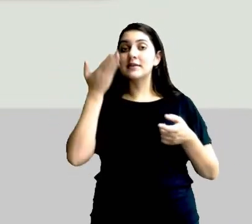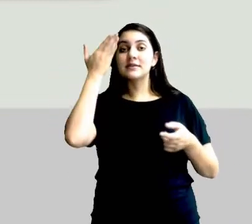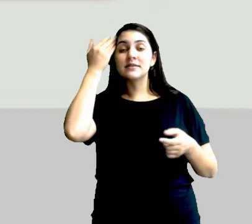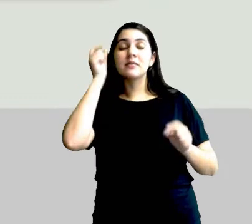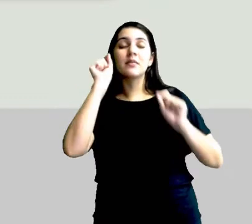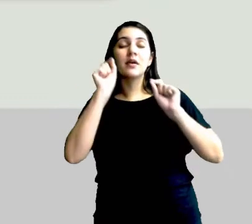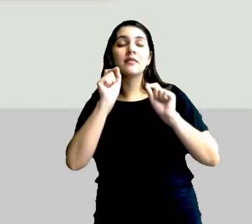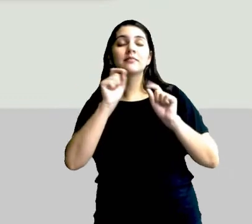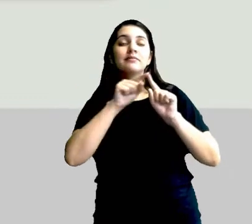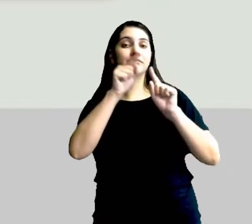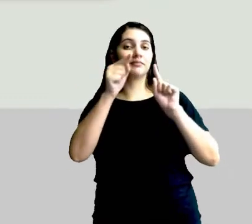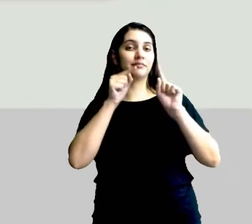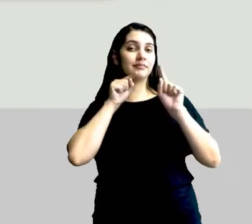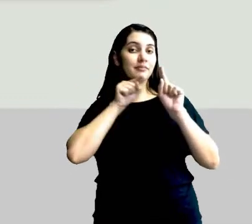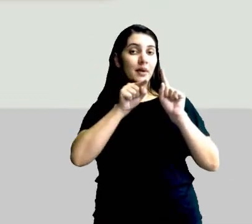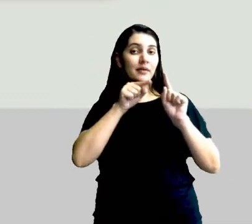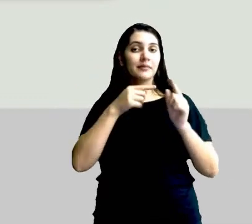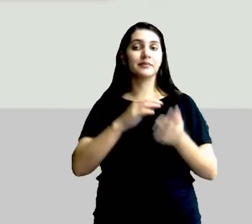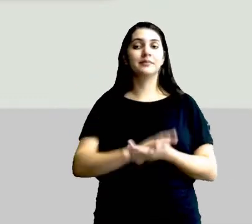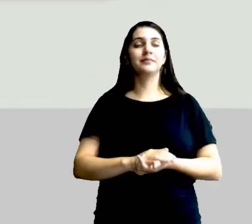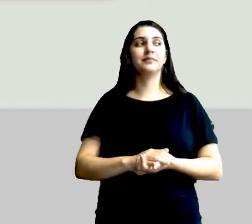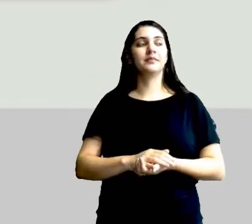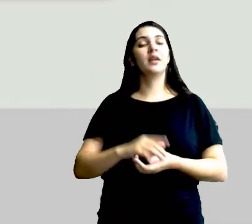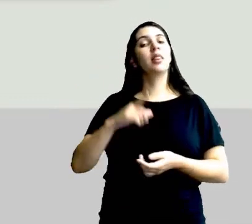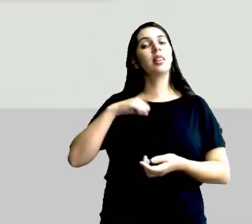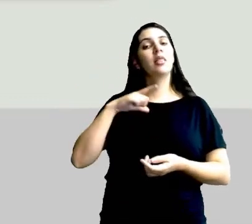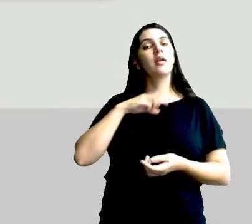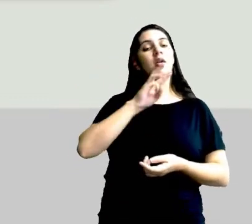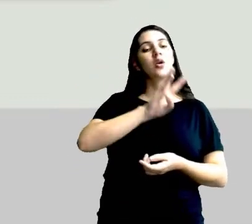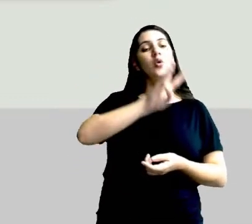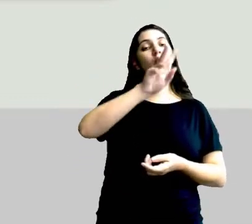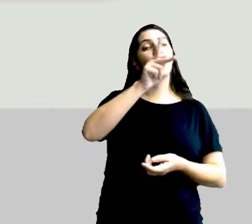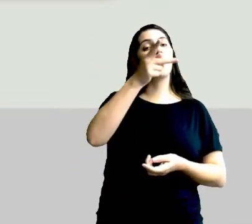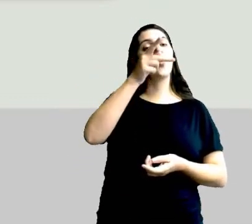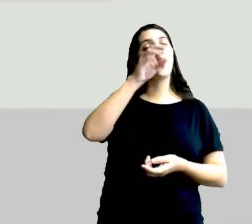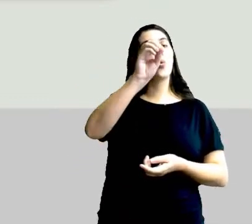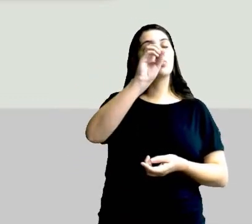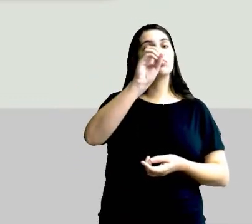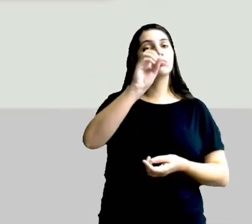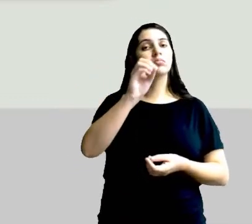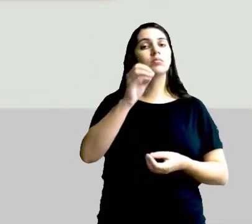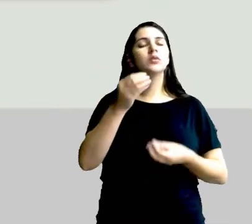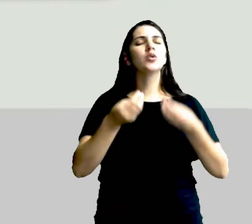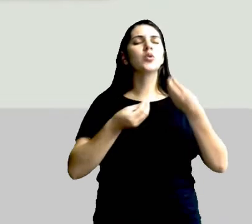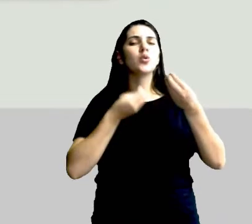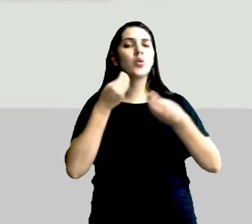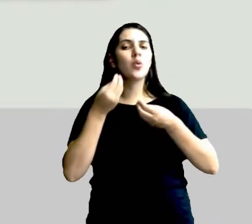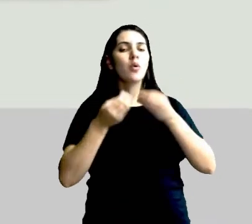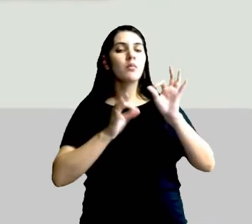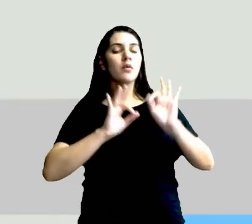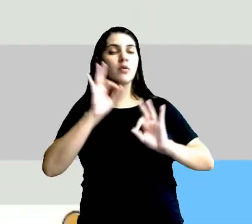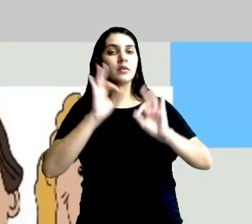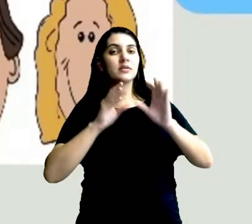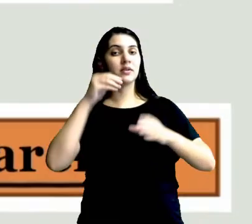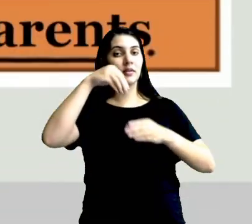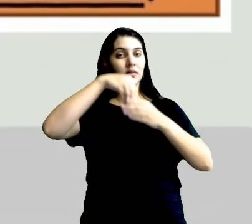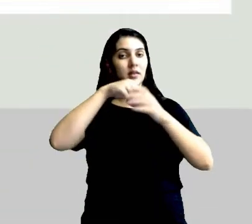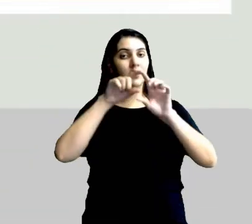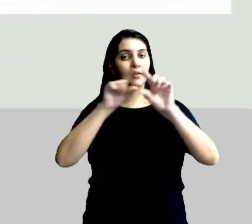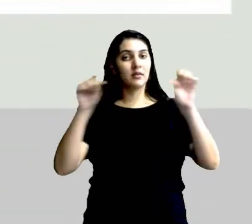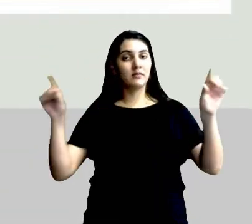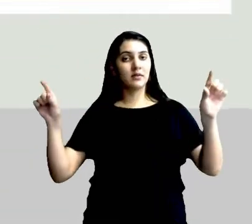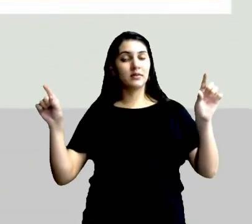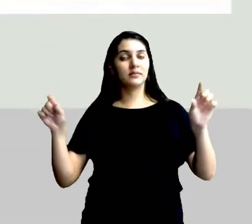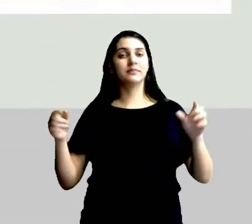é perguntas. Se a gente tem who iniciando, vamos agora ver o emprego dele dentro